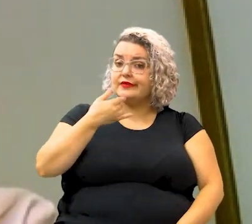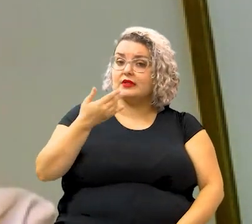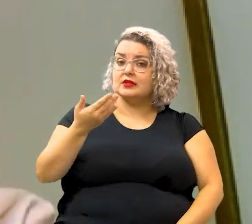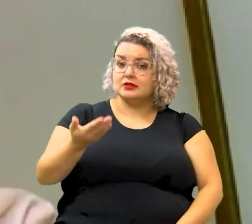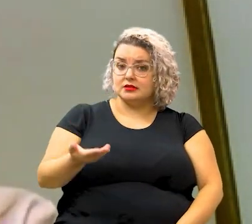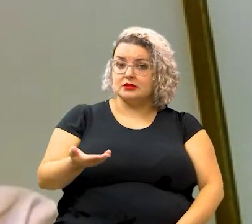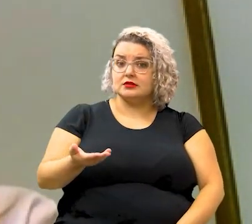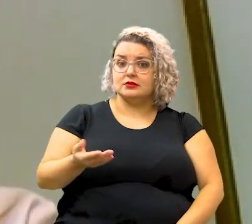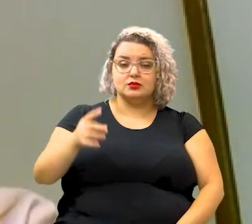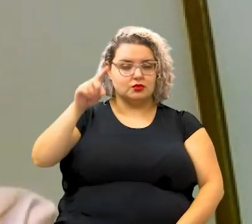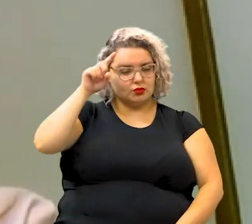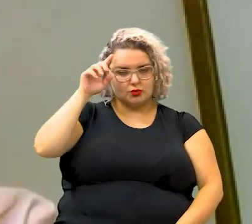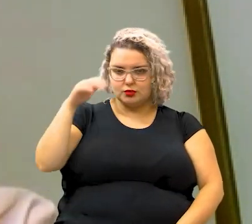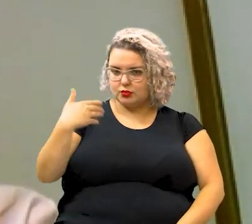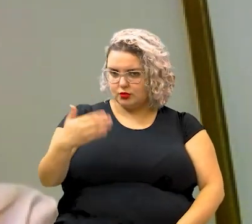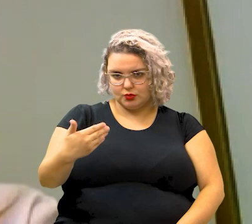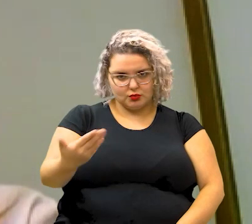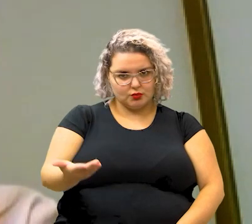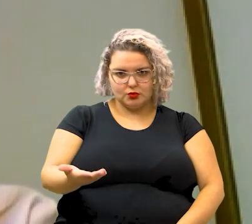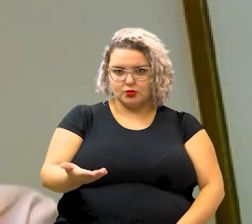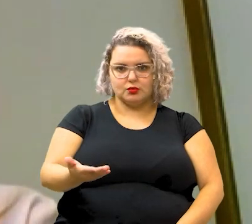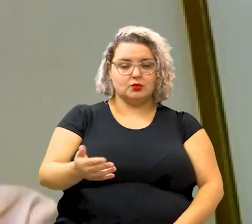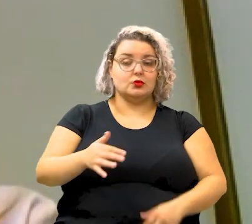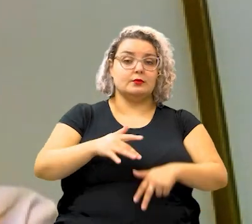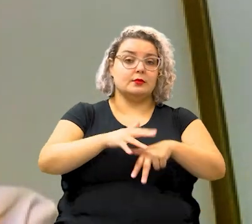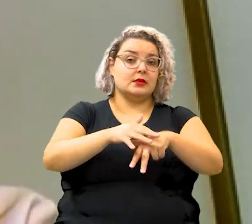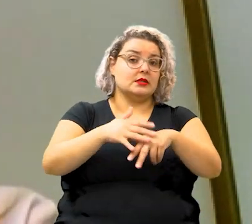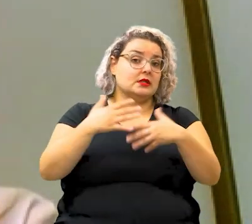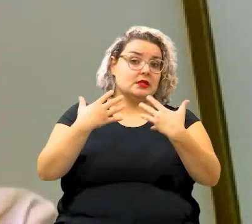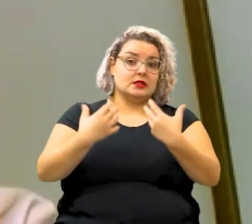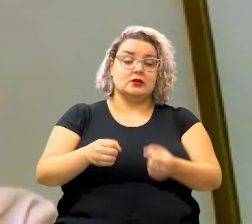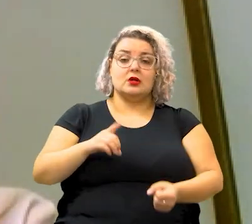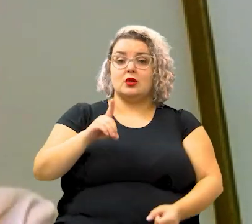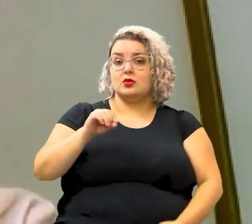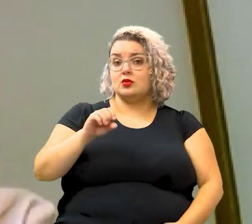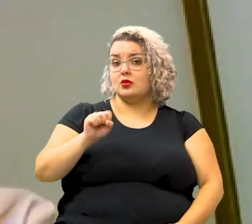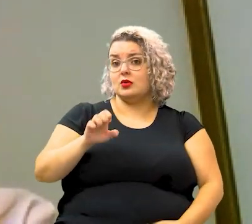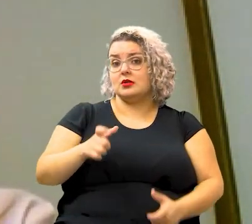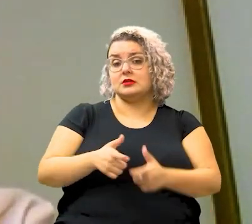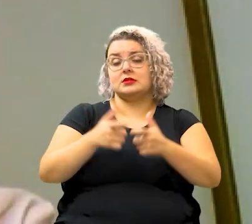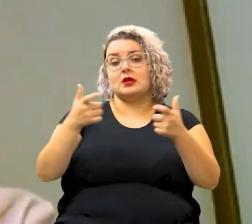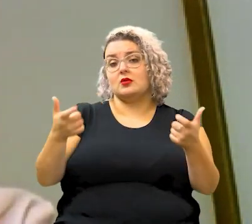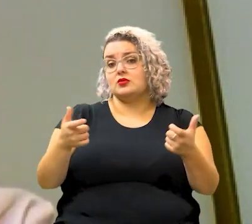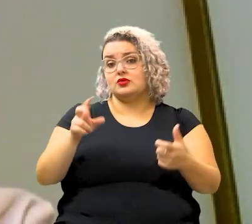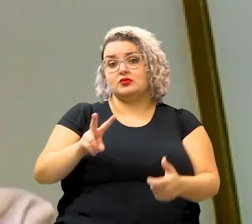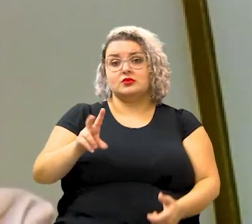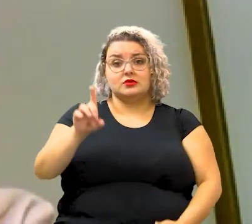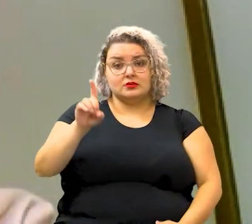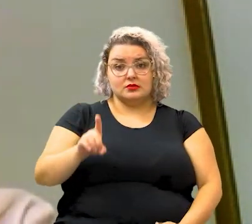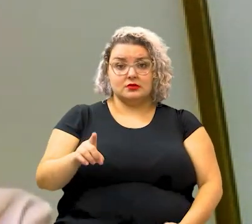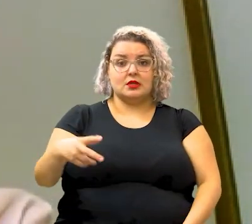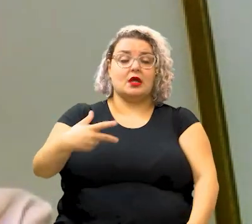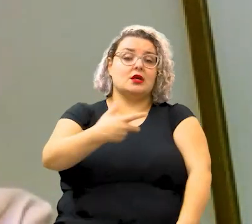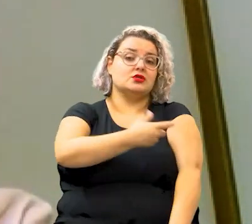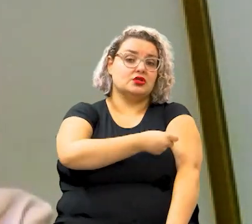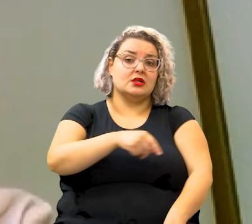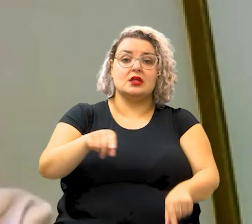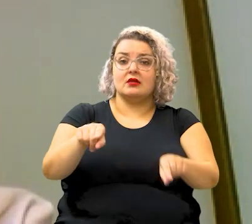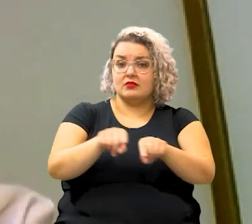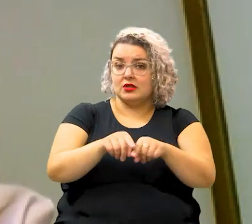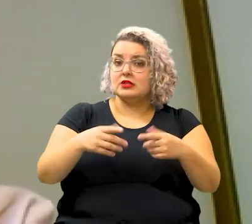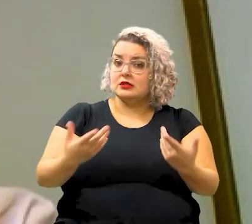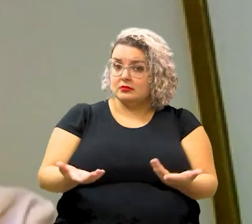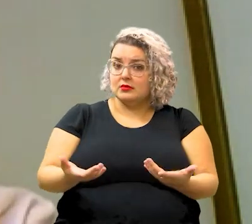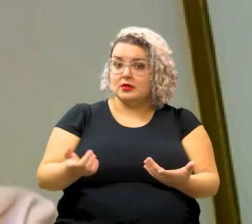infelizmente, aí na rotina, são pacientes recebendo doses altíssimas de vitamina D, inclusive injetável,